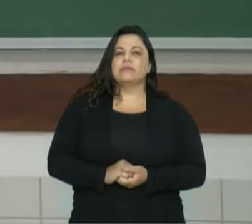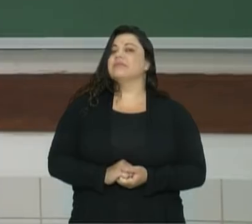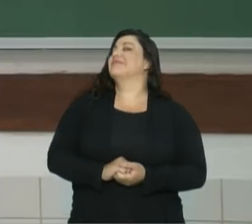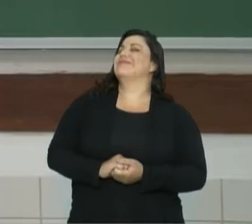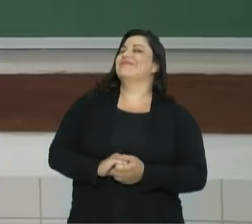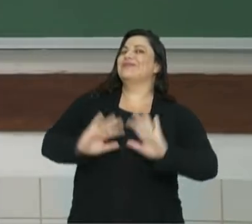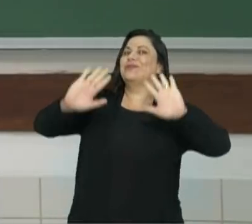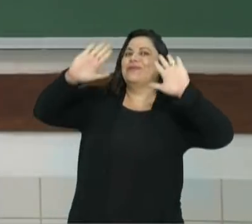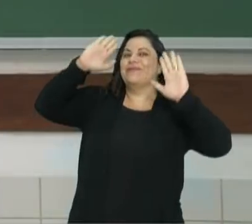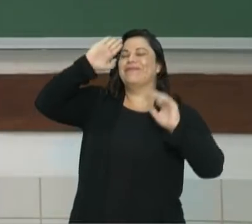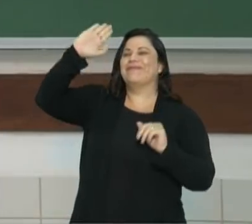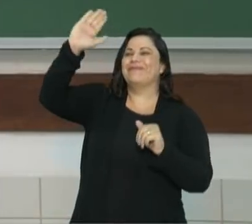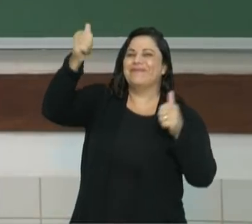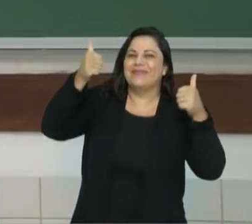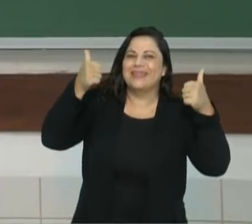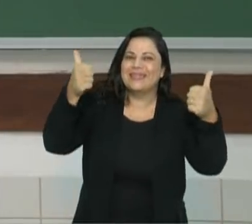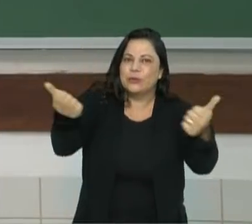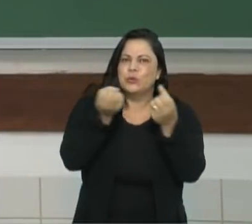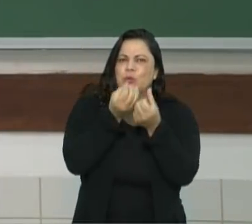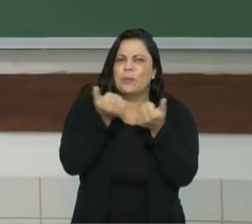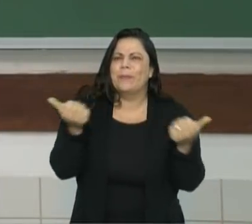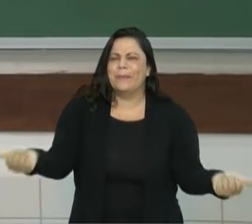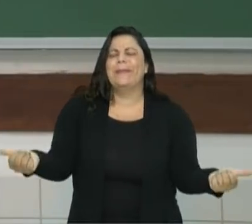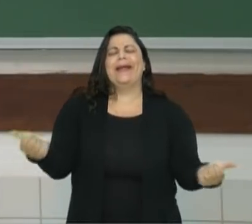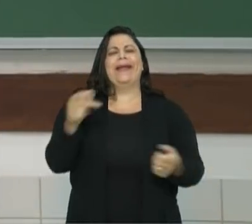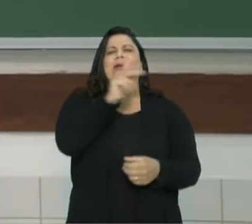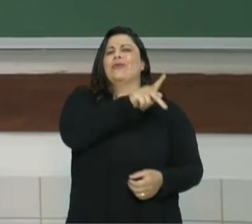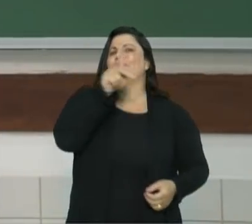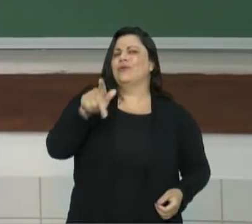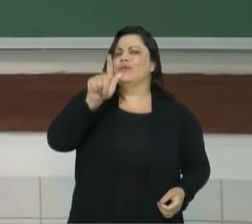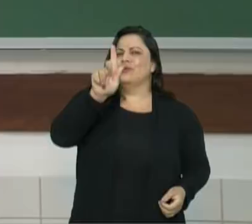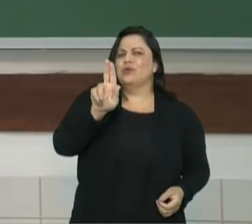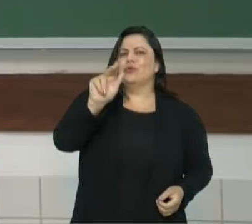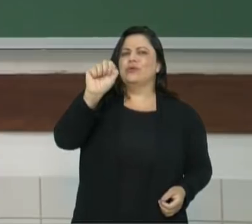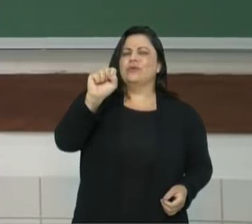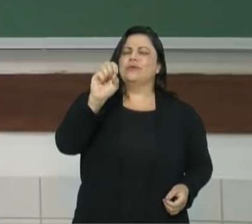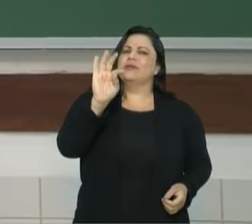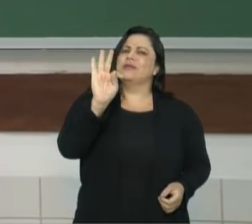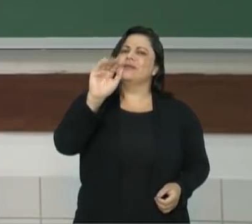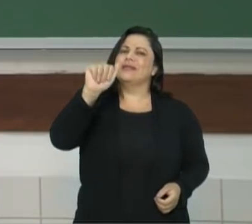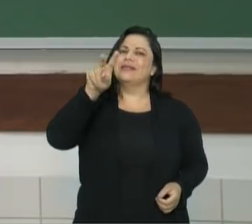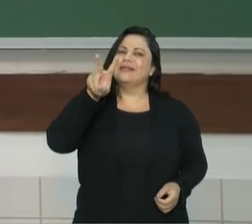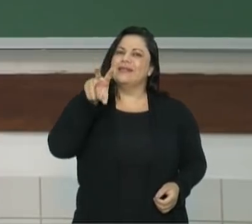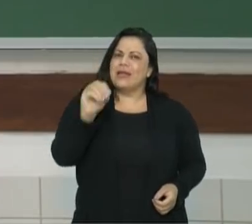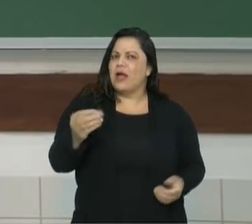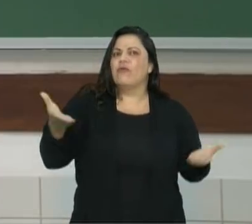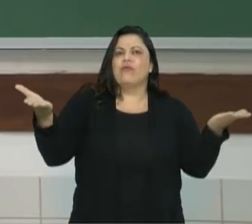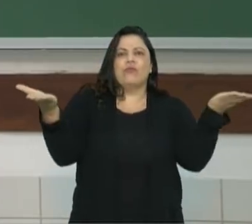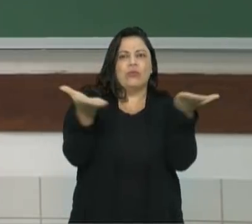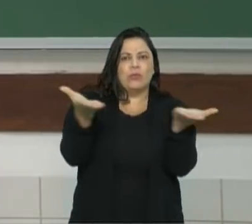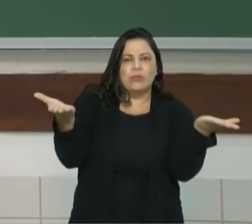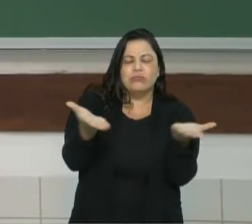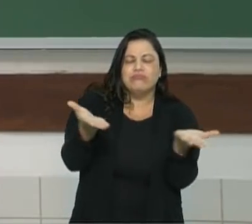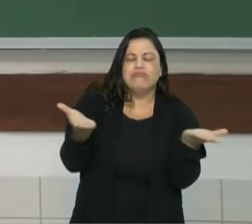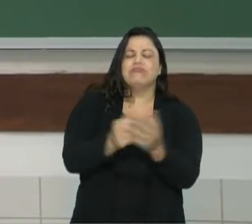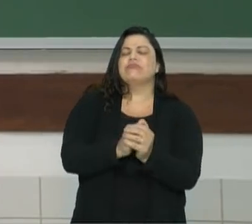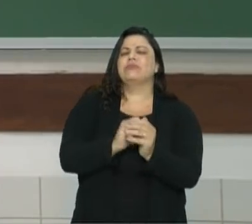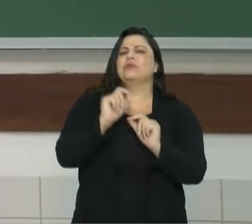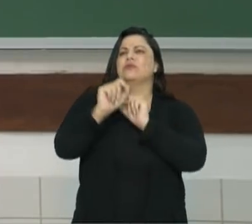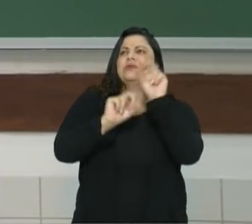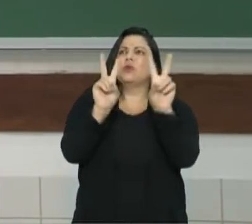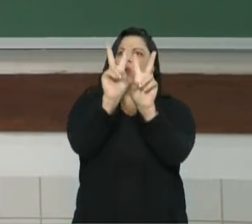Fala pessoal, tudo bem com vocês aí? Quem está falando aqui com vocês é o professor Gustavo Treveller e hoje nós vamos falar sobre trabalho